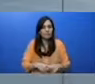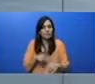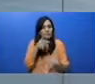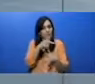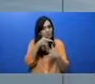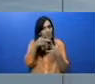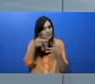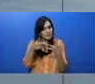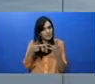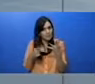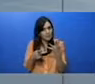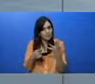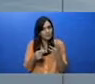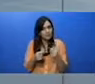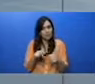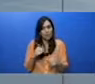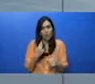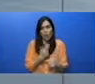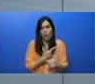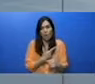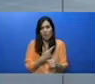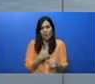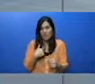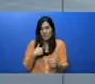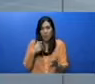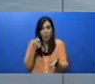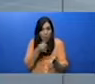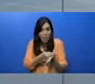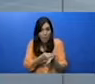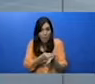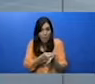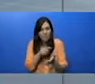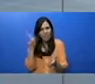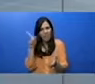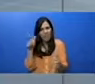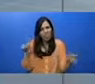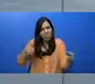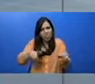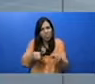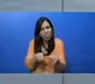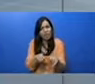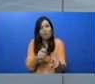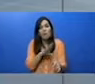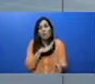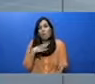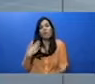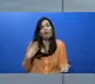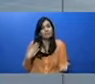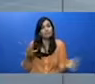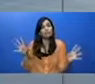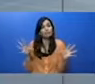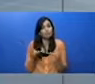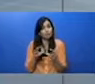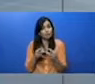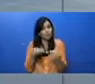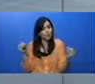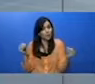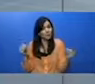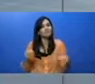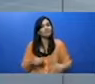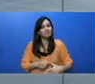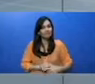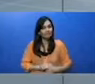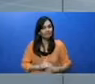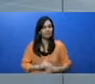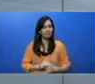nós estamos contribuindo para que esses animais acabem sendo extintos, tá? Porque eles vendem esses animais de